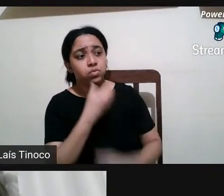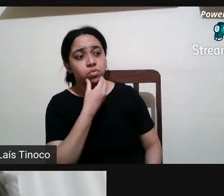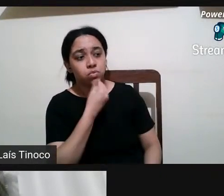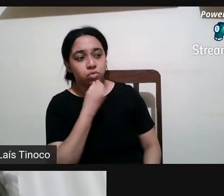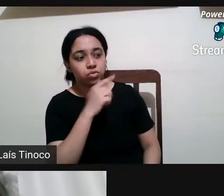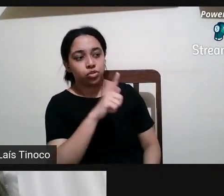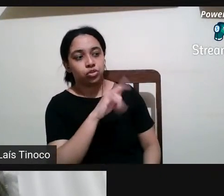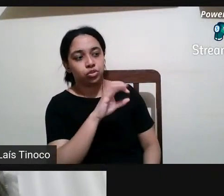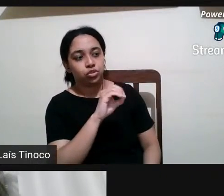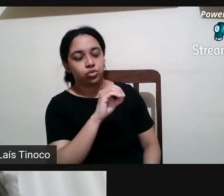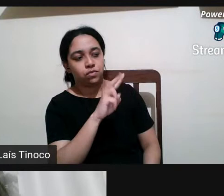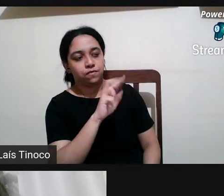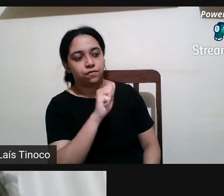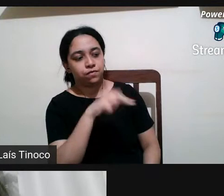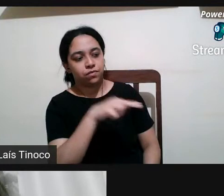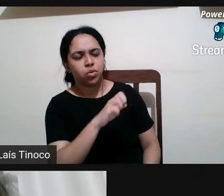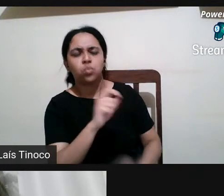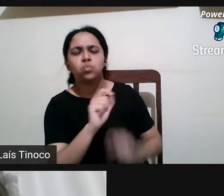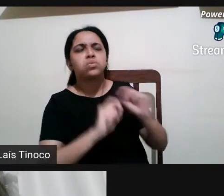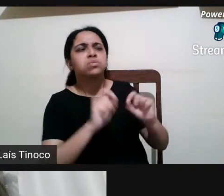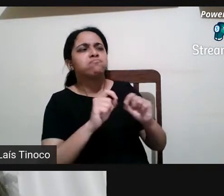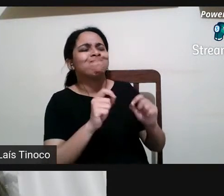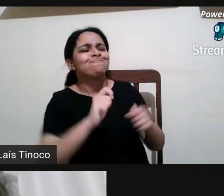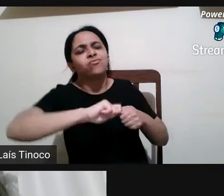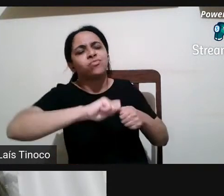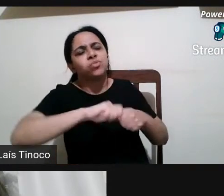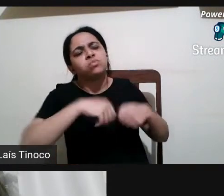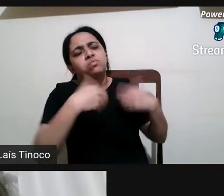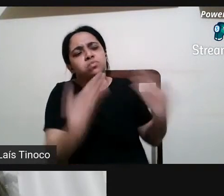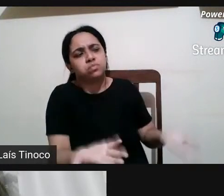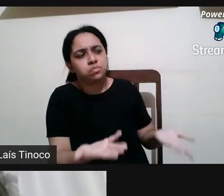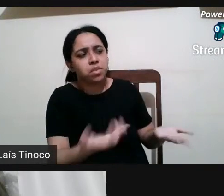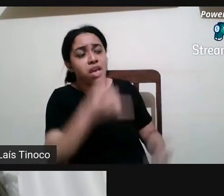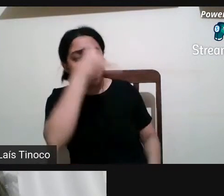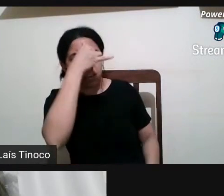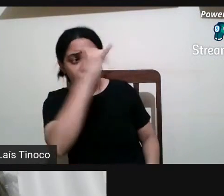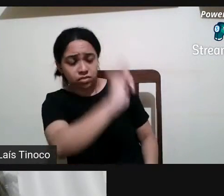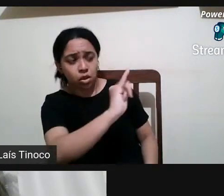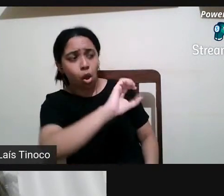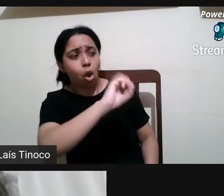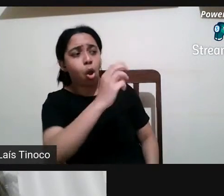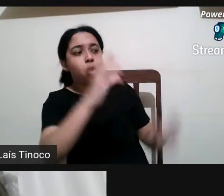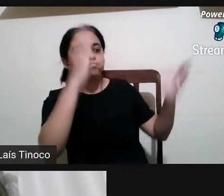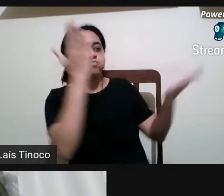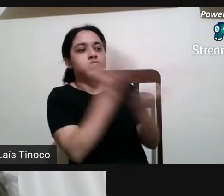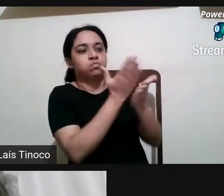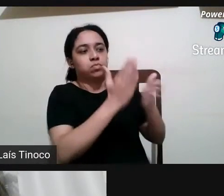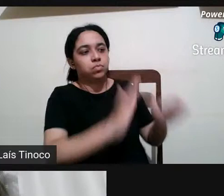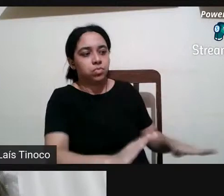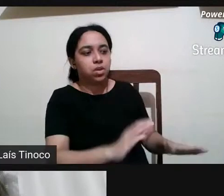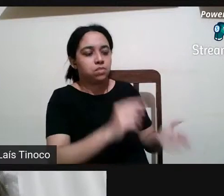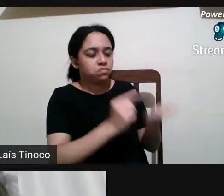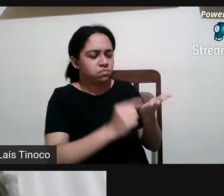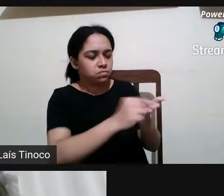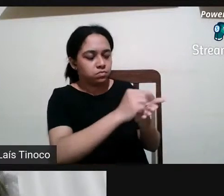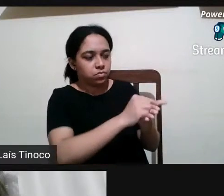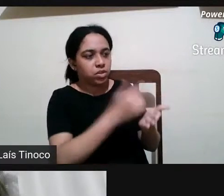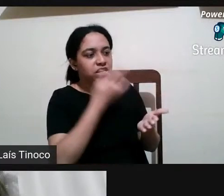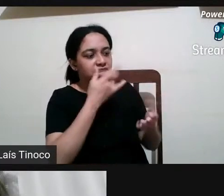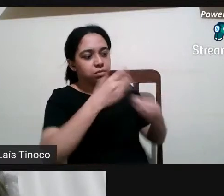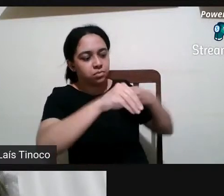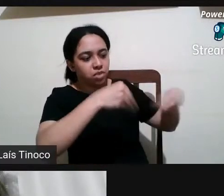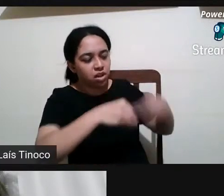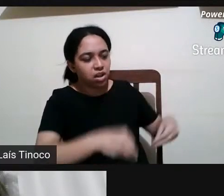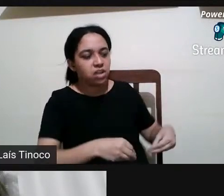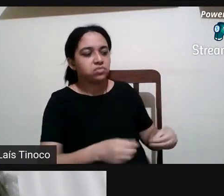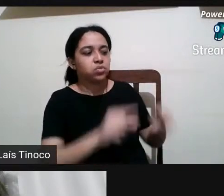linha. O que poderia ser feito para prevenir ou eliminar esses microplásticos dos